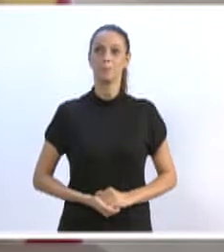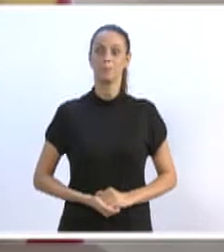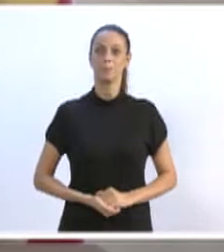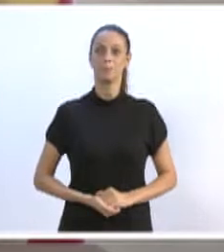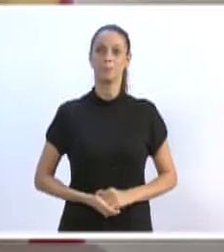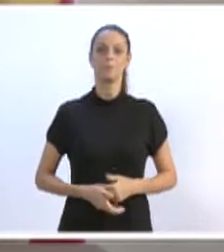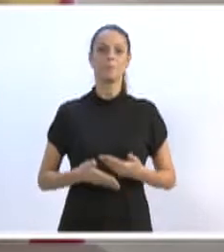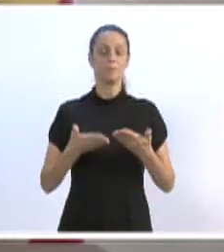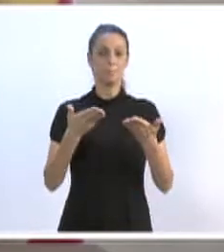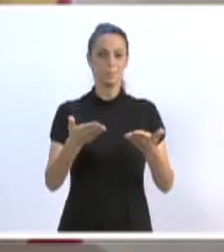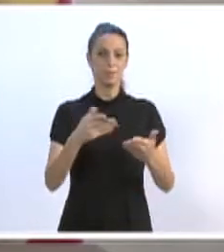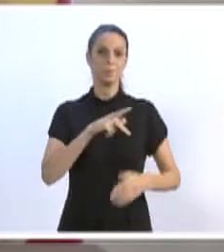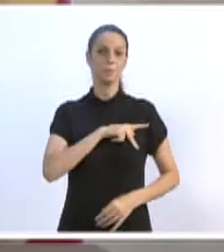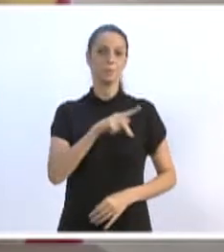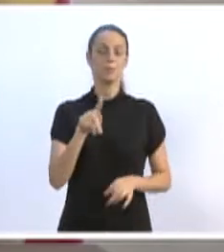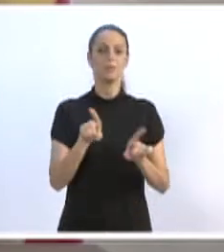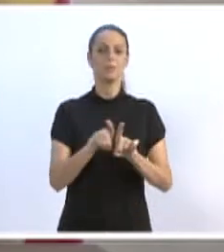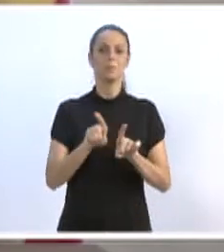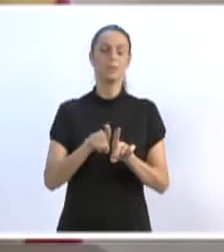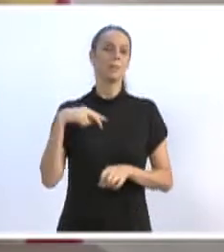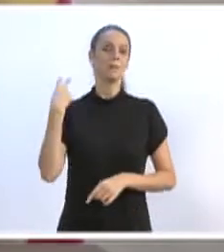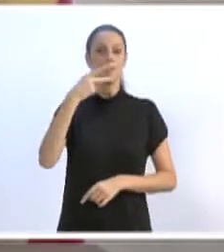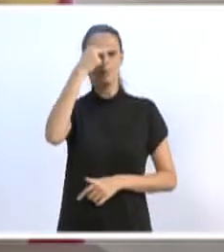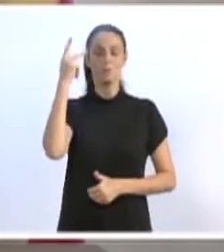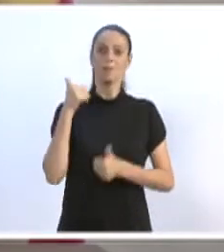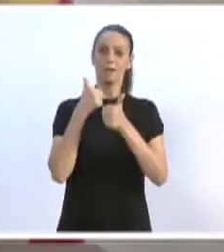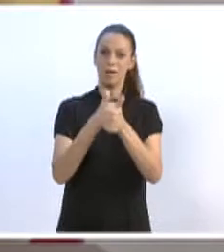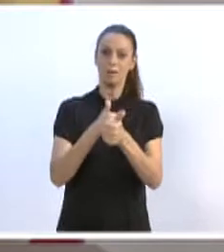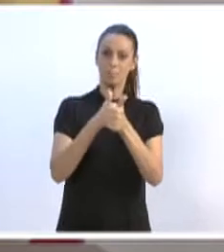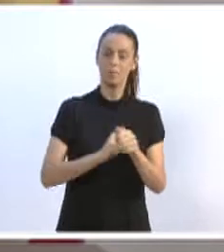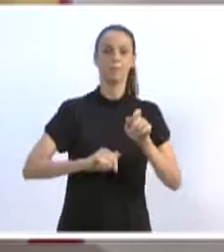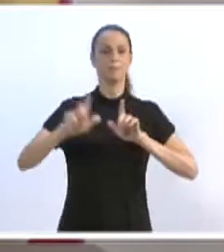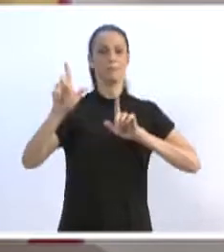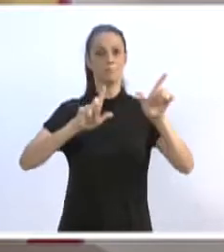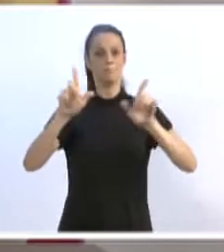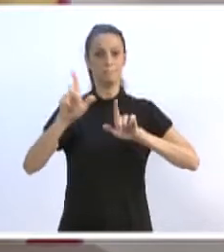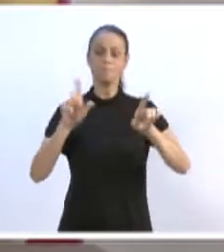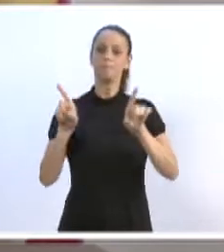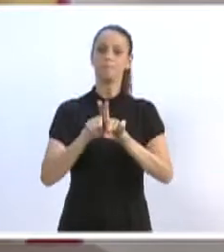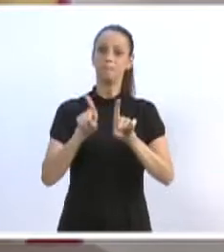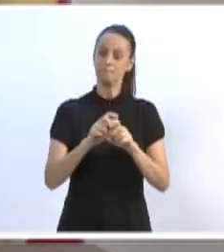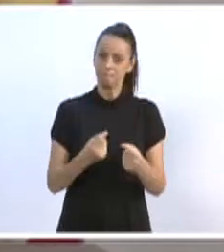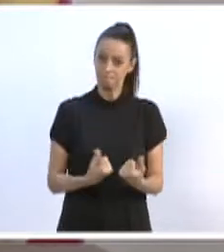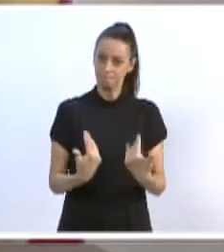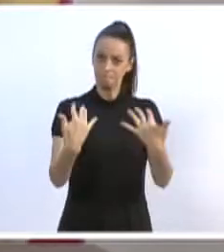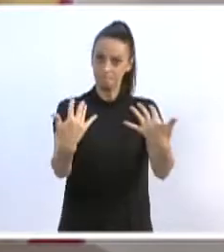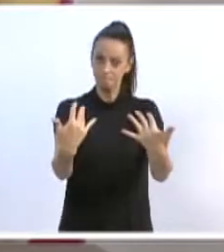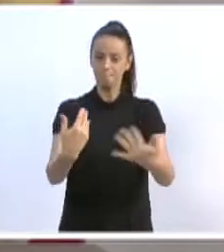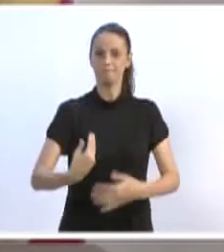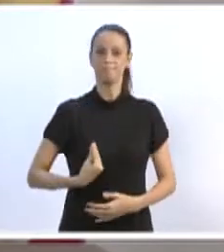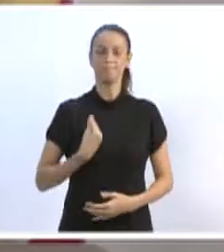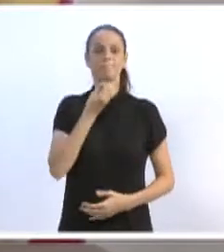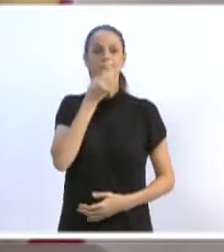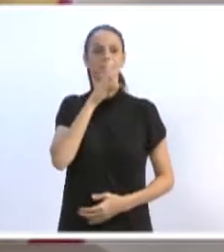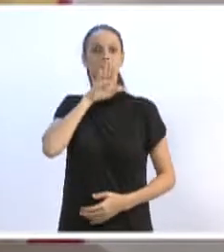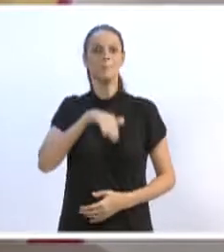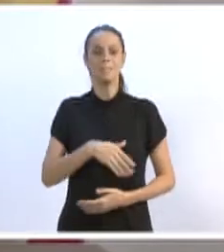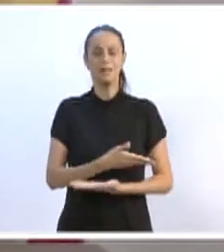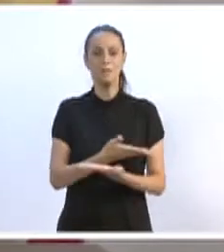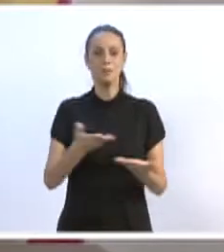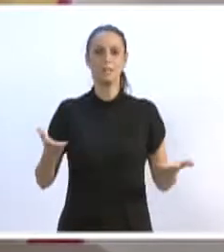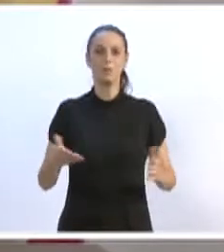Excelentíssimo senhor presidente, senhores vereadores, quem nos acompanha pela TVL e aqui pelo plenário da Casa, muito boa tarde, é um prazer, é